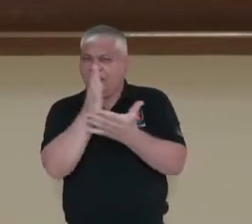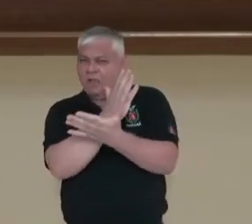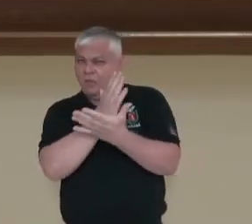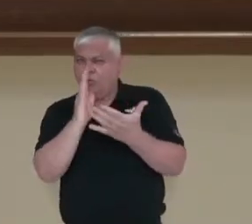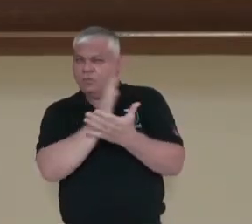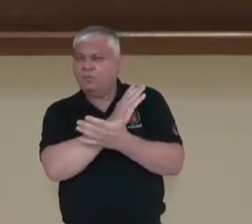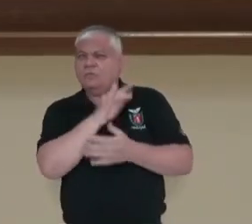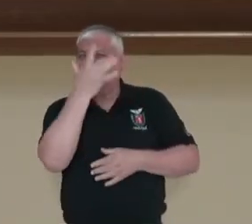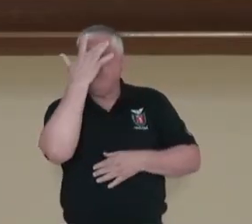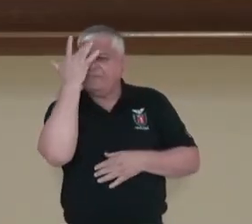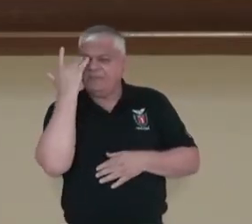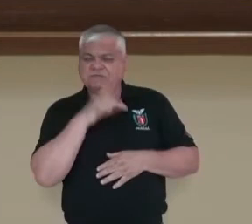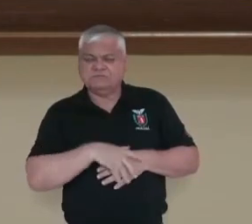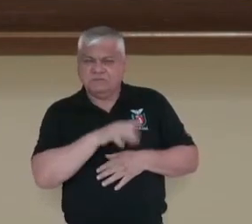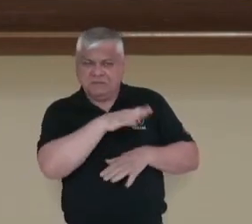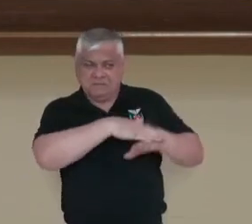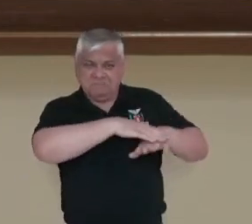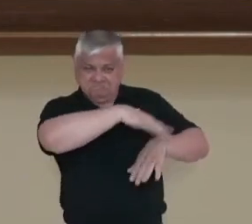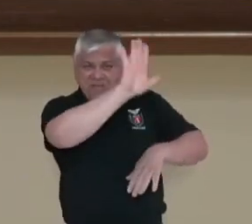são mais cidadãos que os outros?